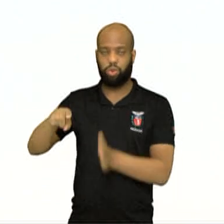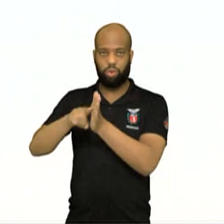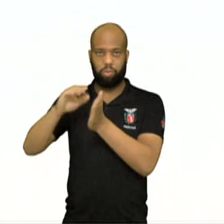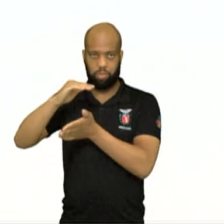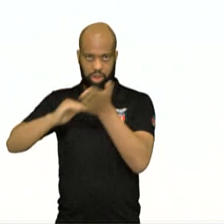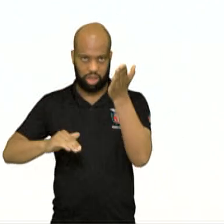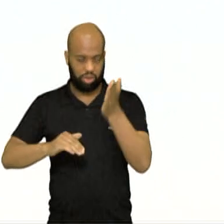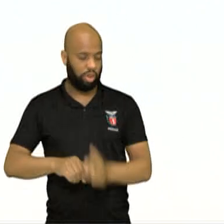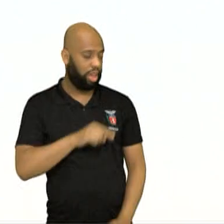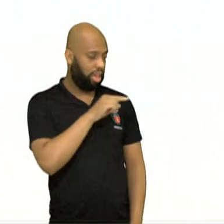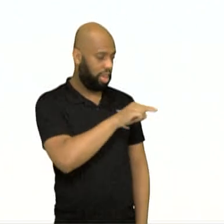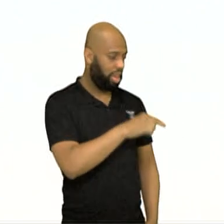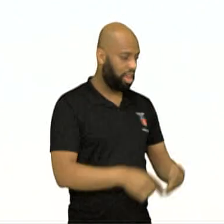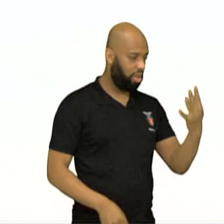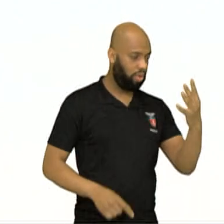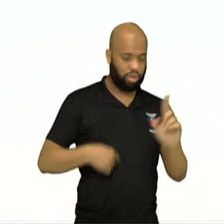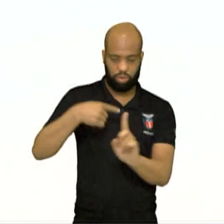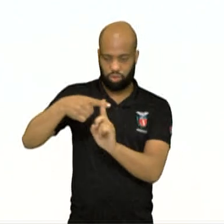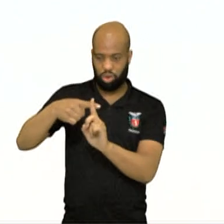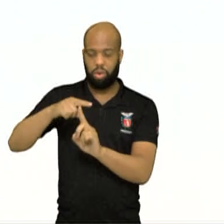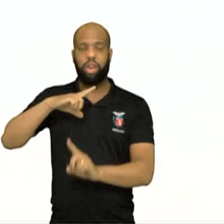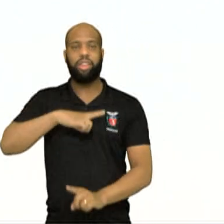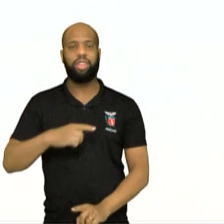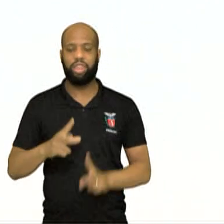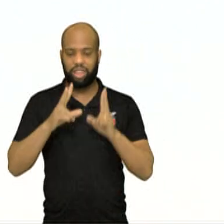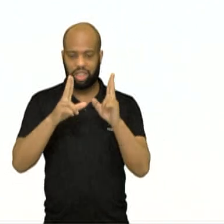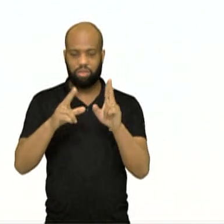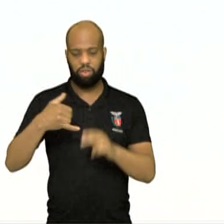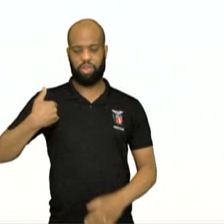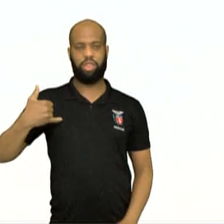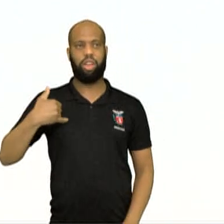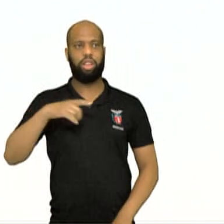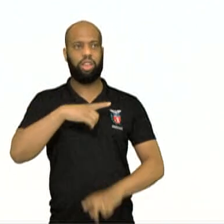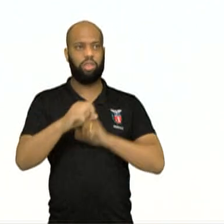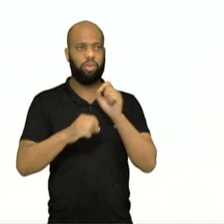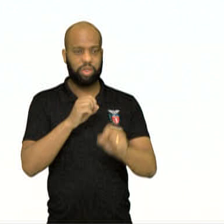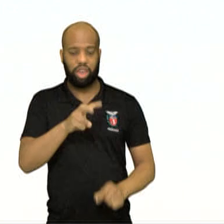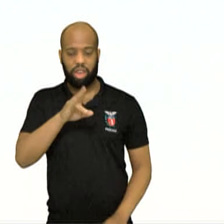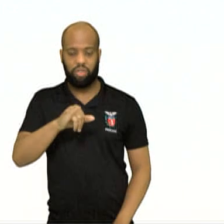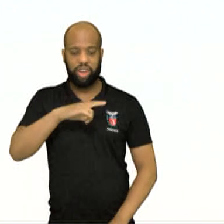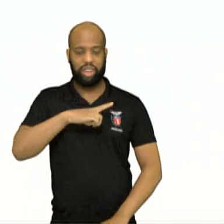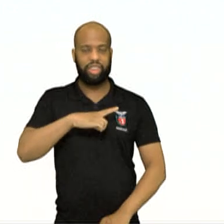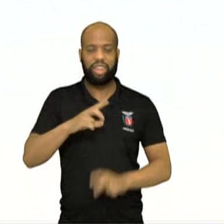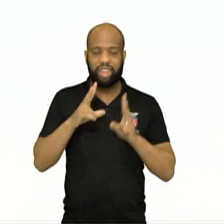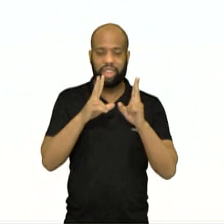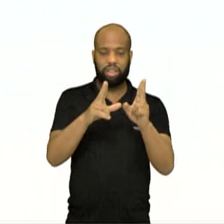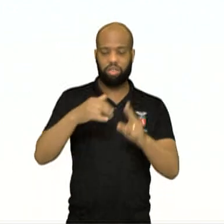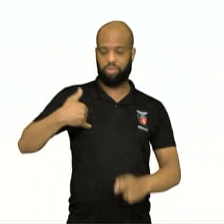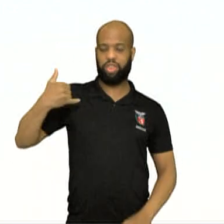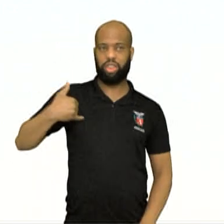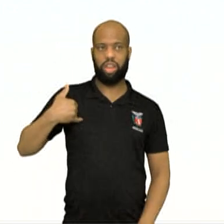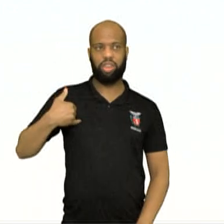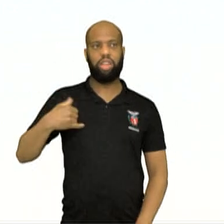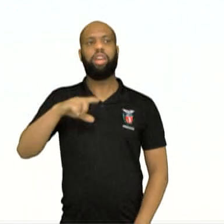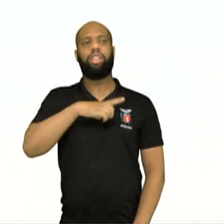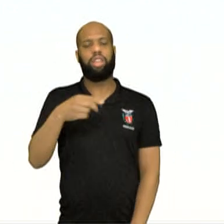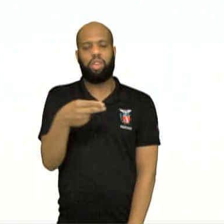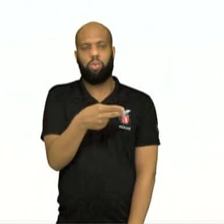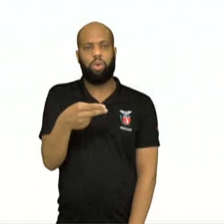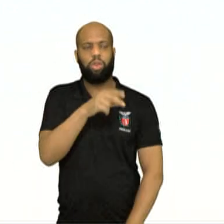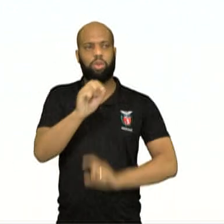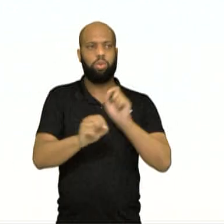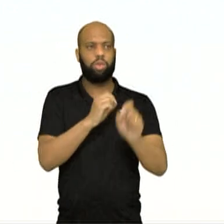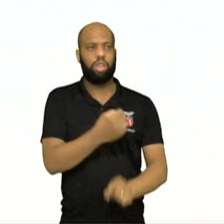Lúcia 4 anos a mais, elas teriam a mesma idade. Temos que elas teriam a mesma idade, portanto, a igualdade